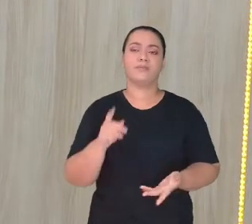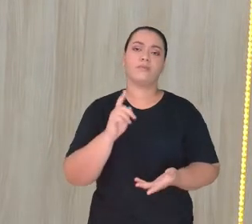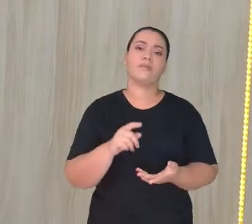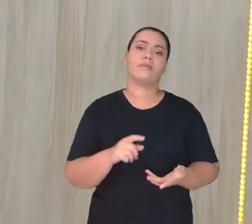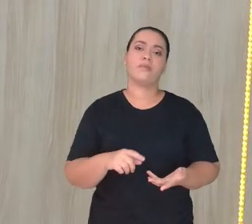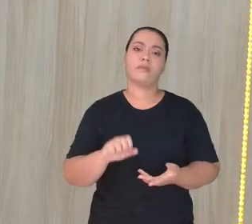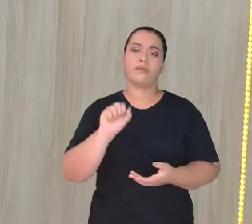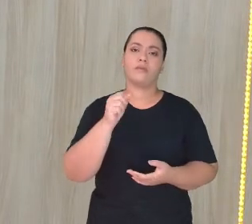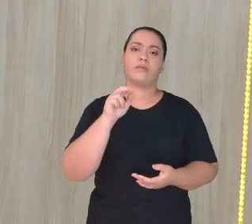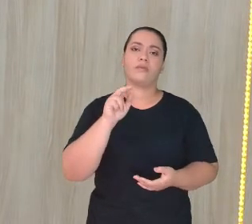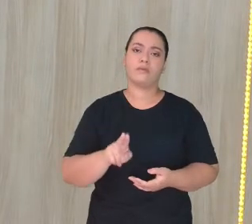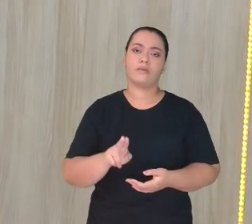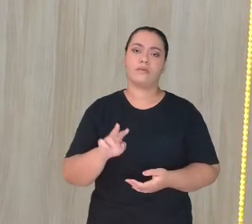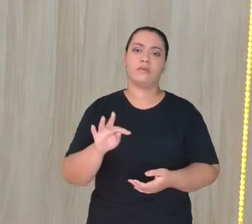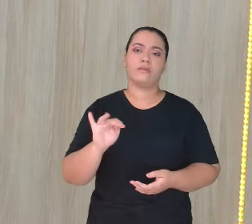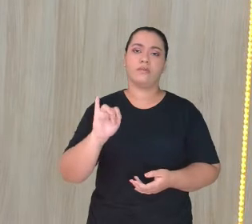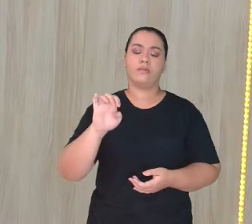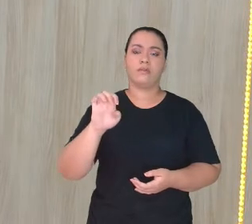tanto